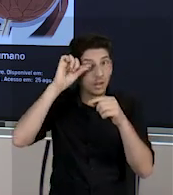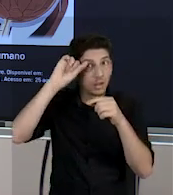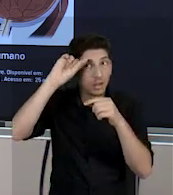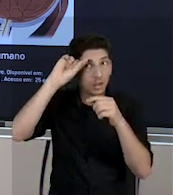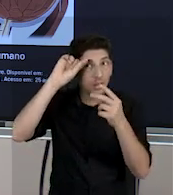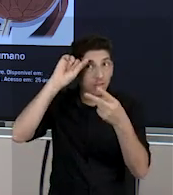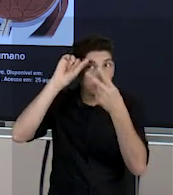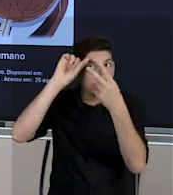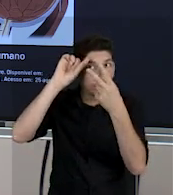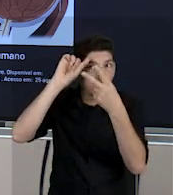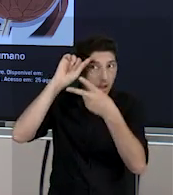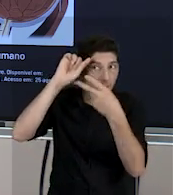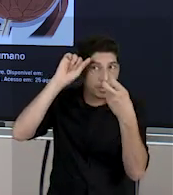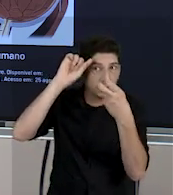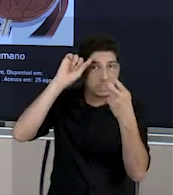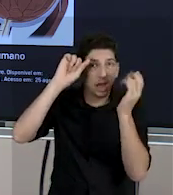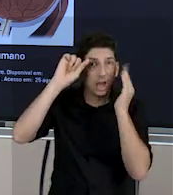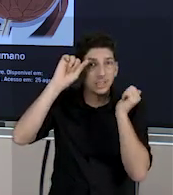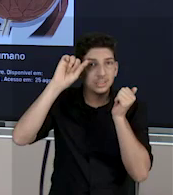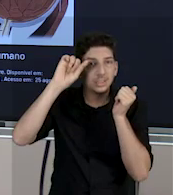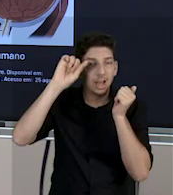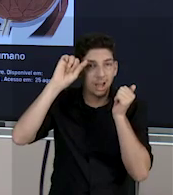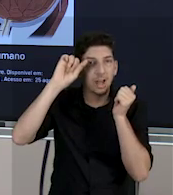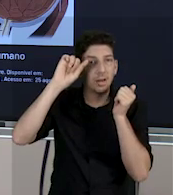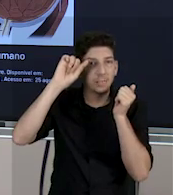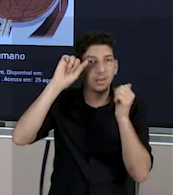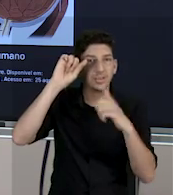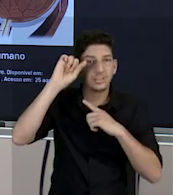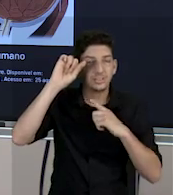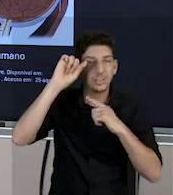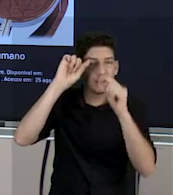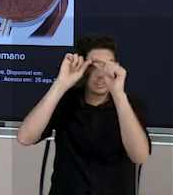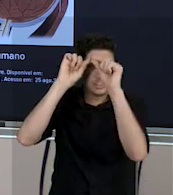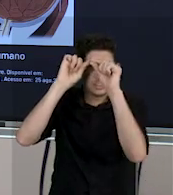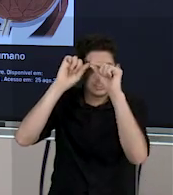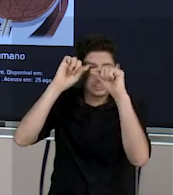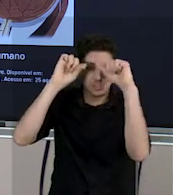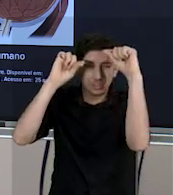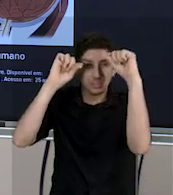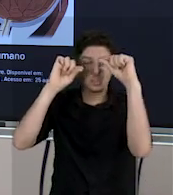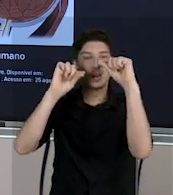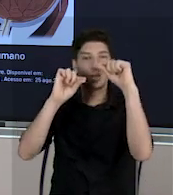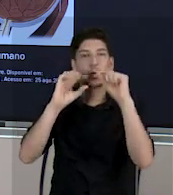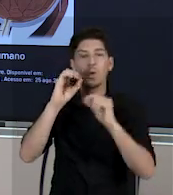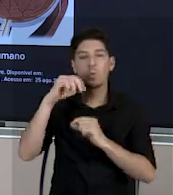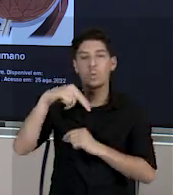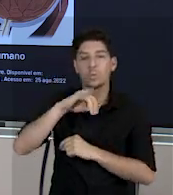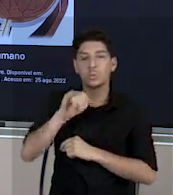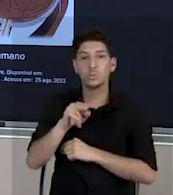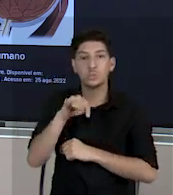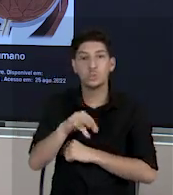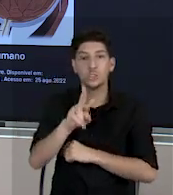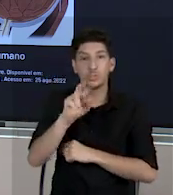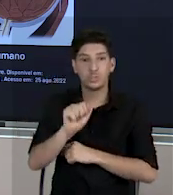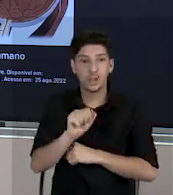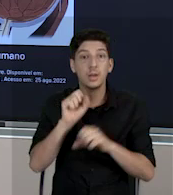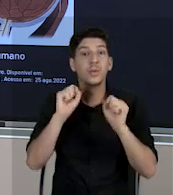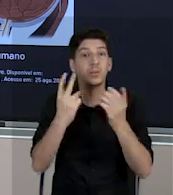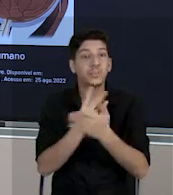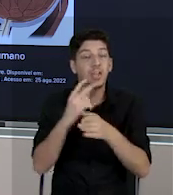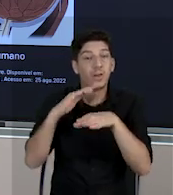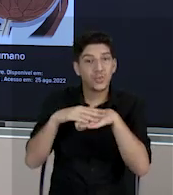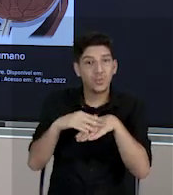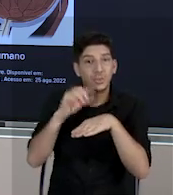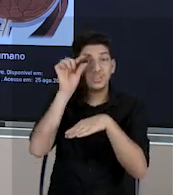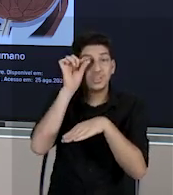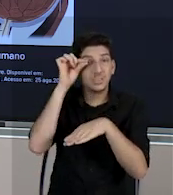gente estaria vendo ali a parte externa dela como essa conjuntiva. E aí a gente pode ter a conjuntivite, que é a